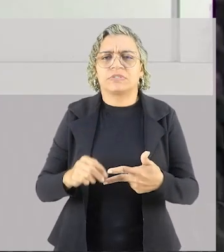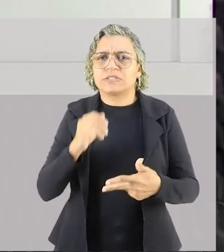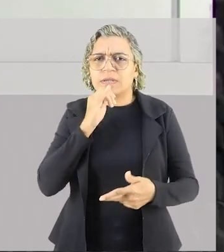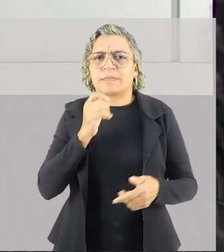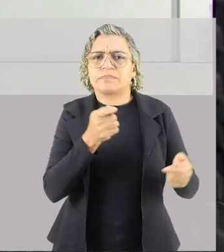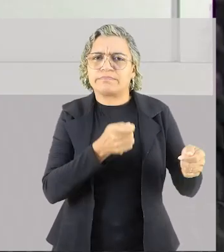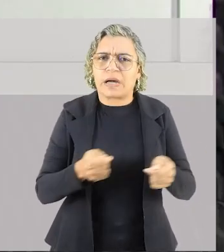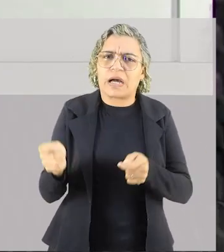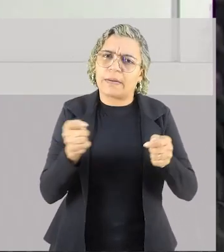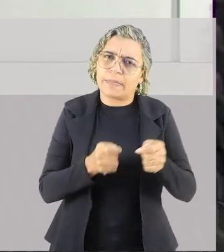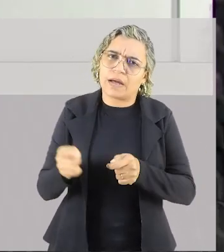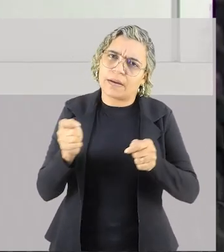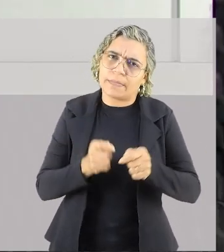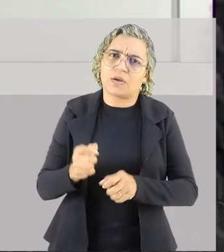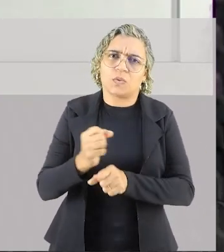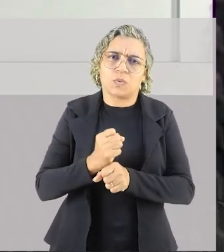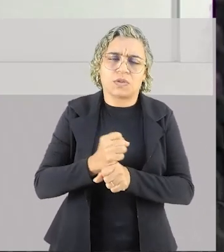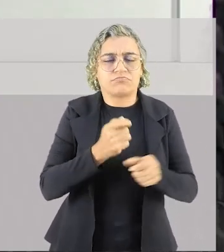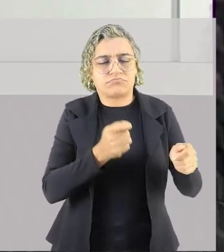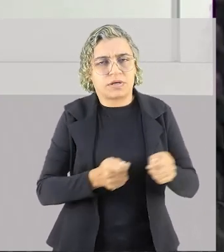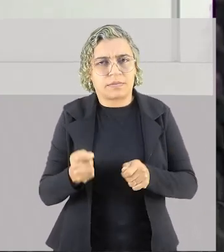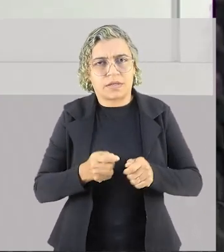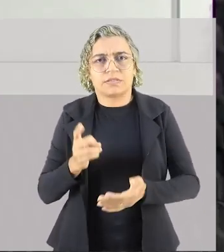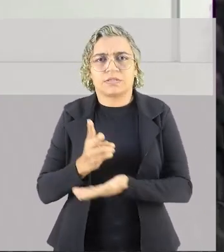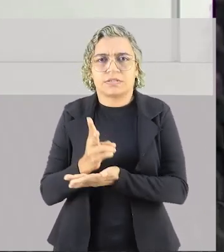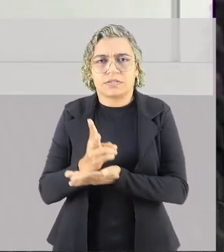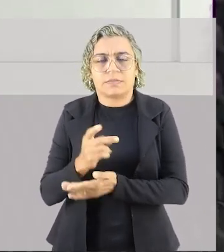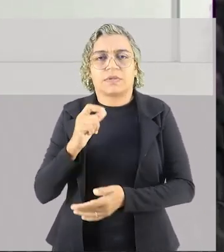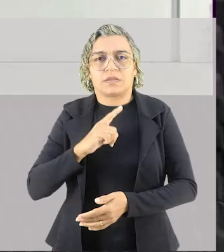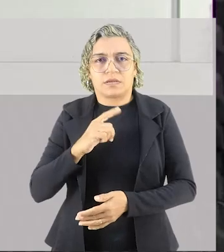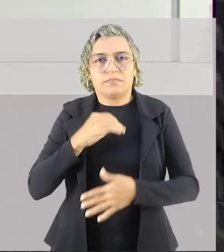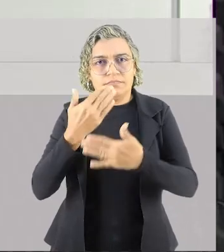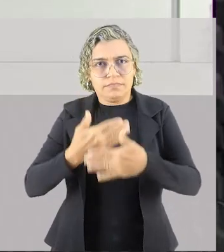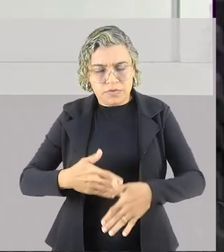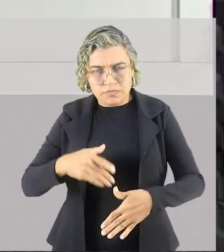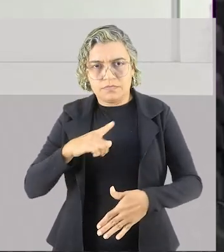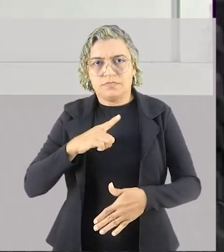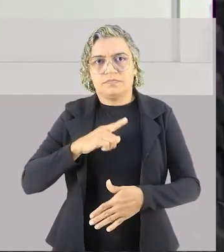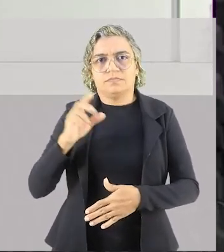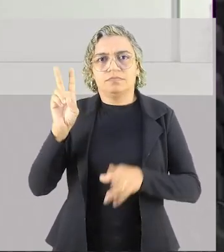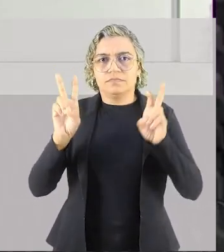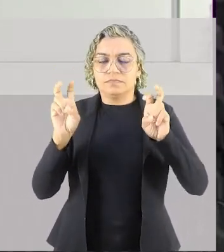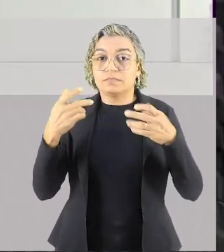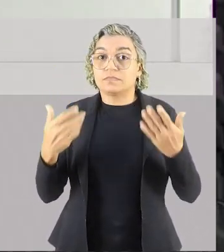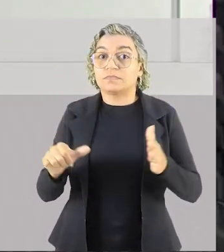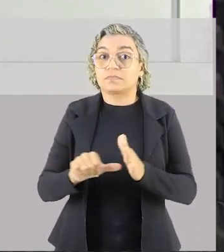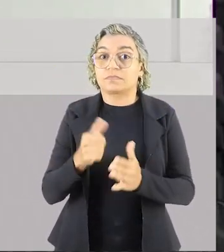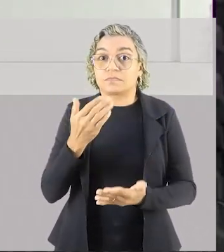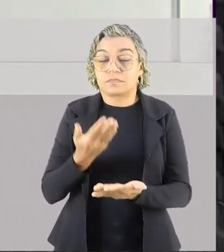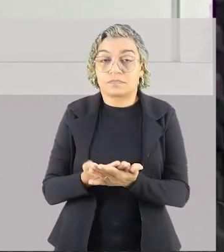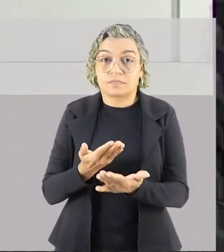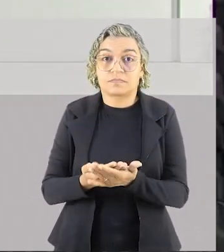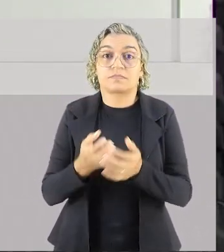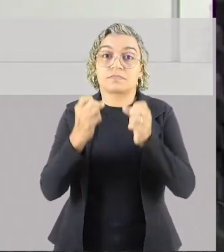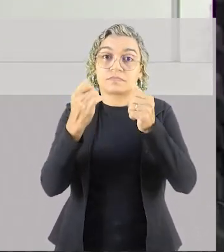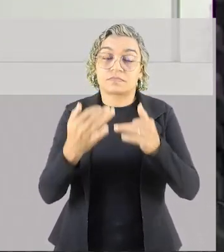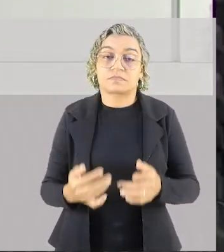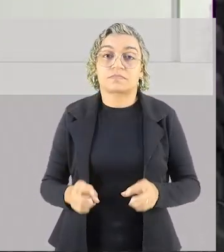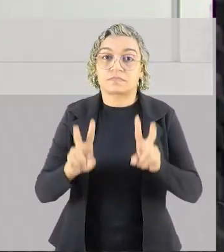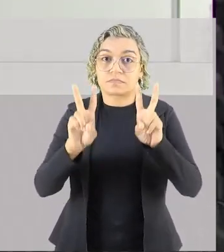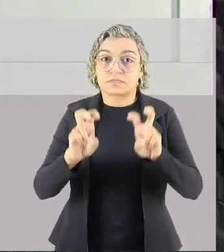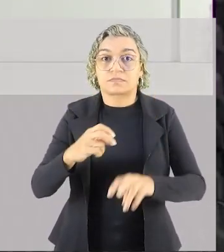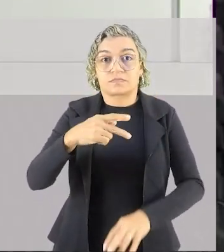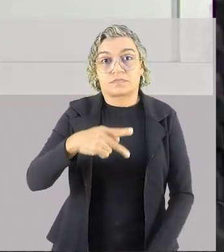envolvendo geometria espacial, tá? Uma sequência de vídeos que a gente vai ver. E essa primeira aula nós vamos falar do